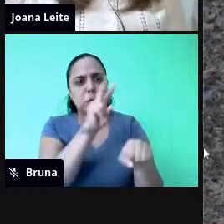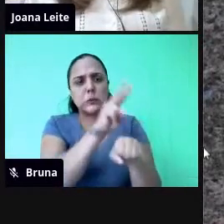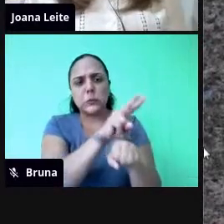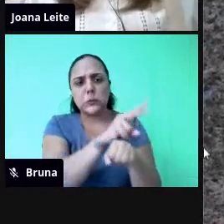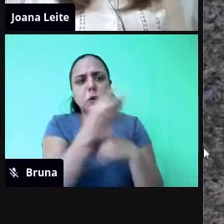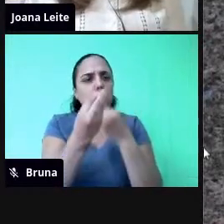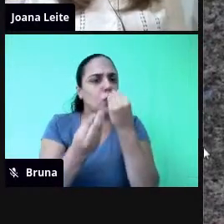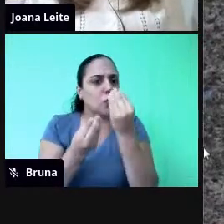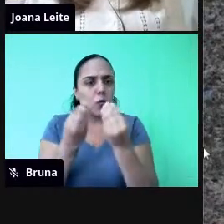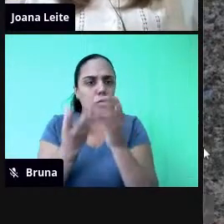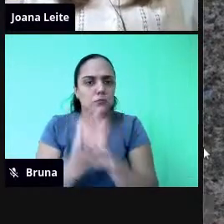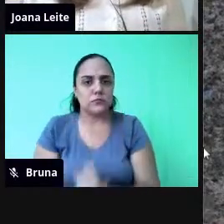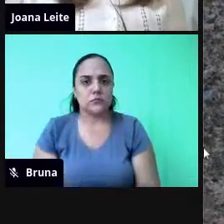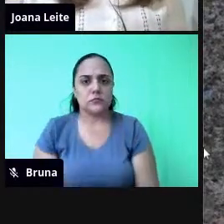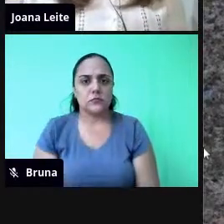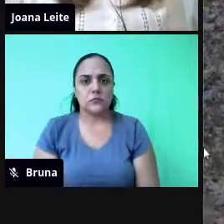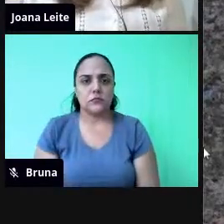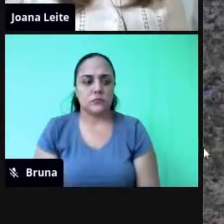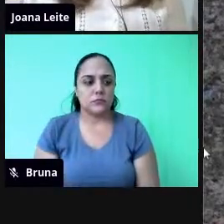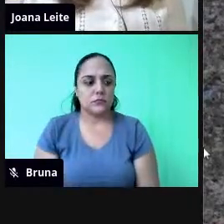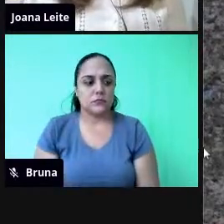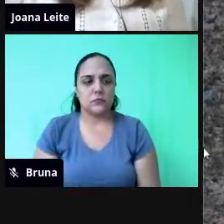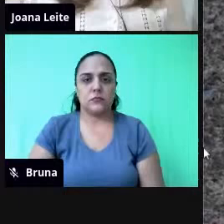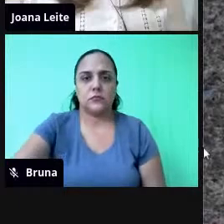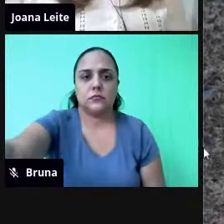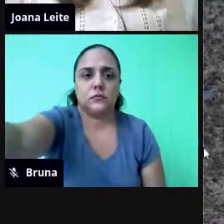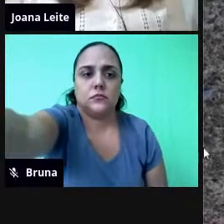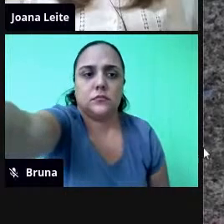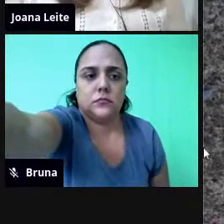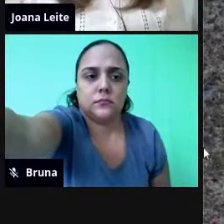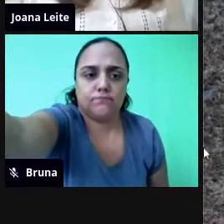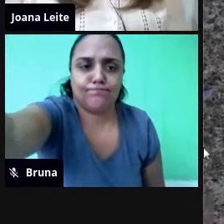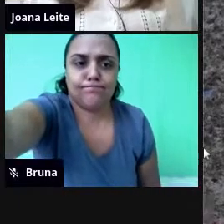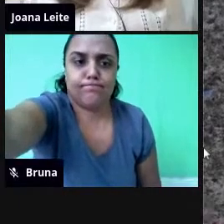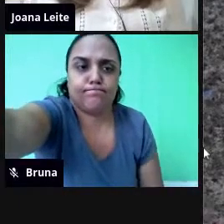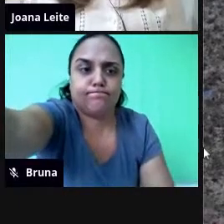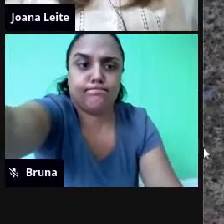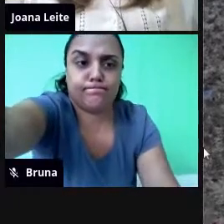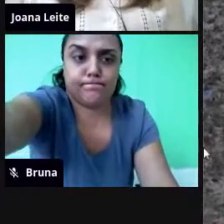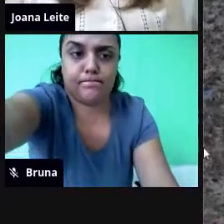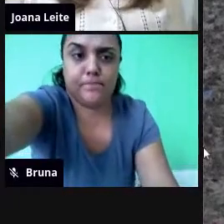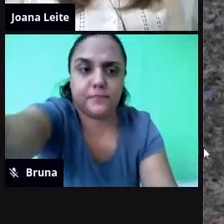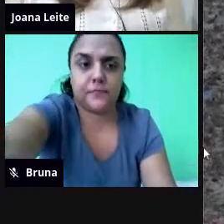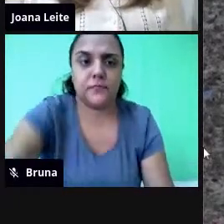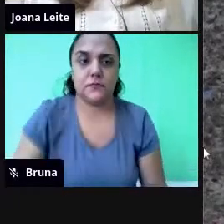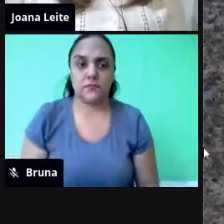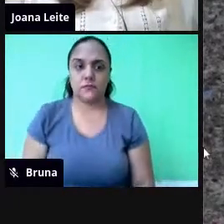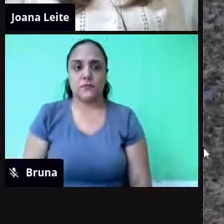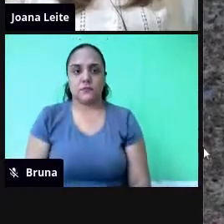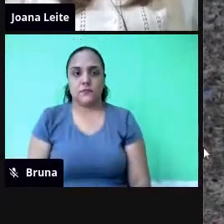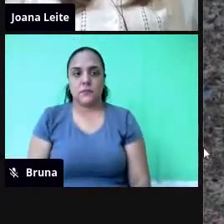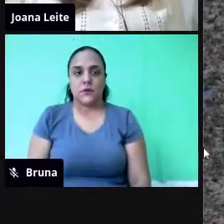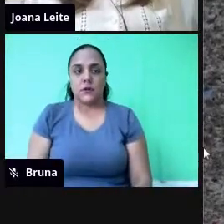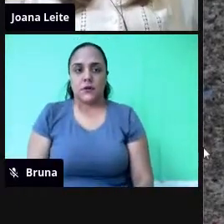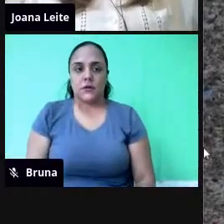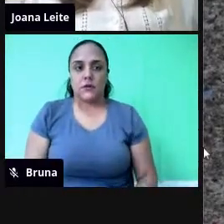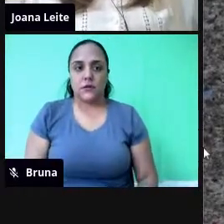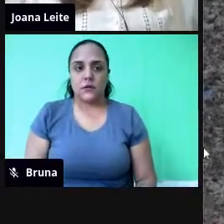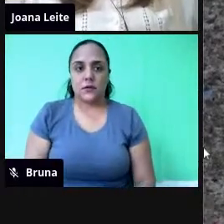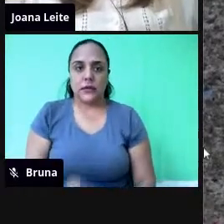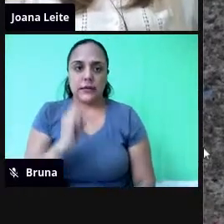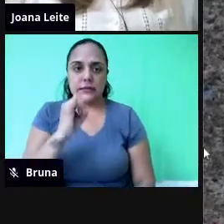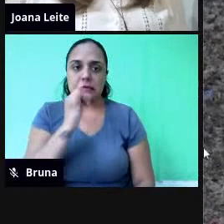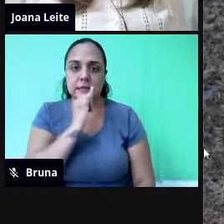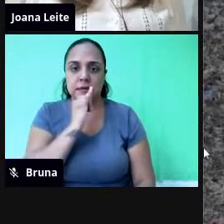sendo eficazes no autismo, e todas elas apontam a importância da intensidade. Então, não adianta fazer uma